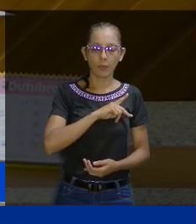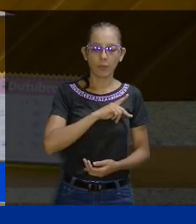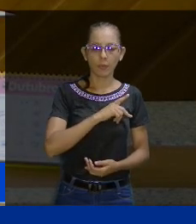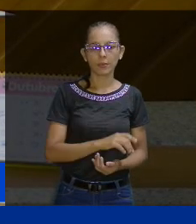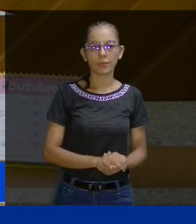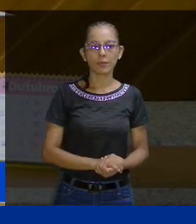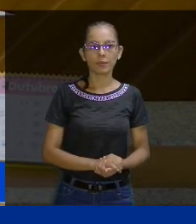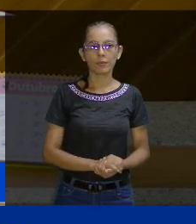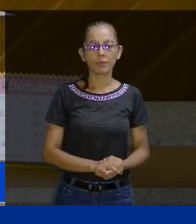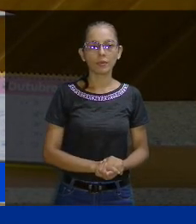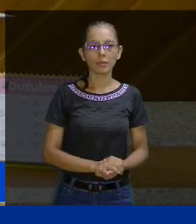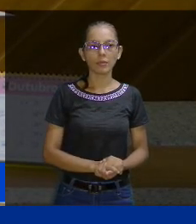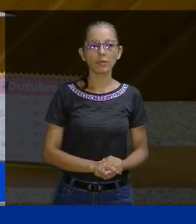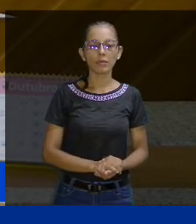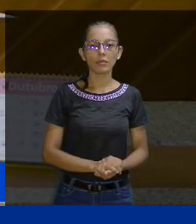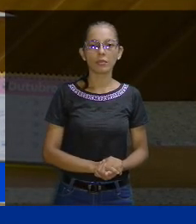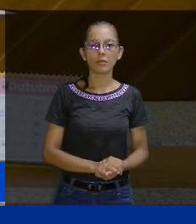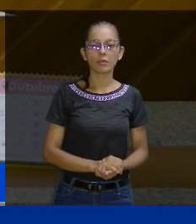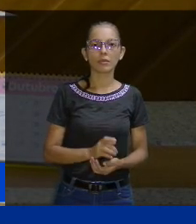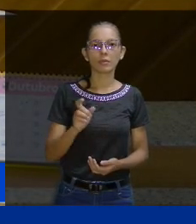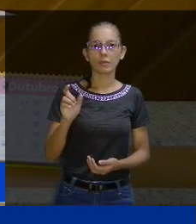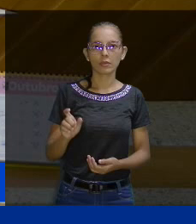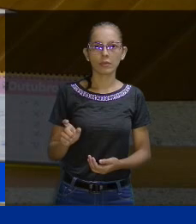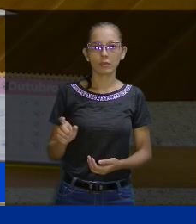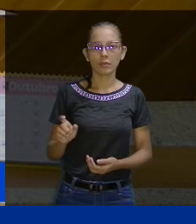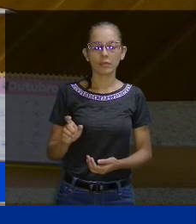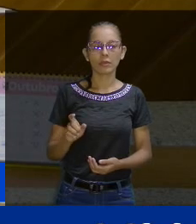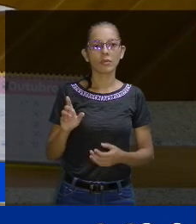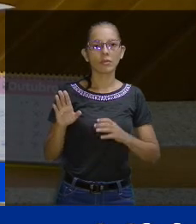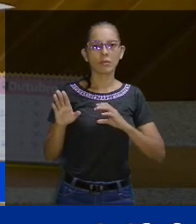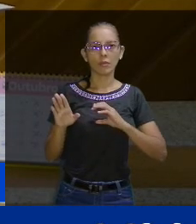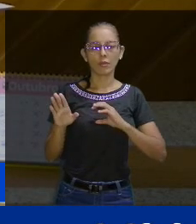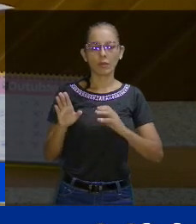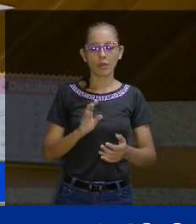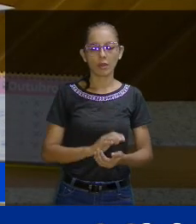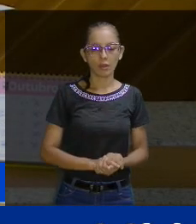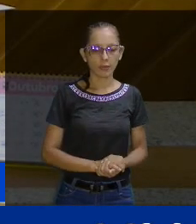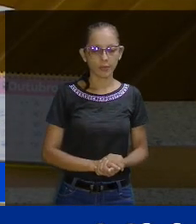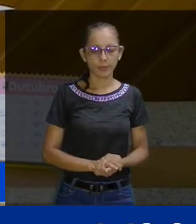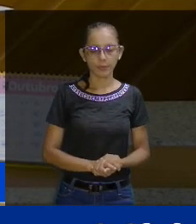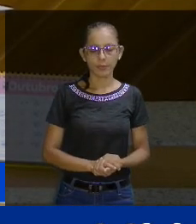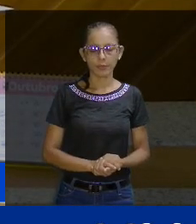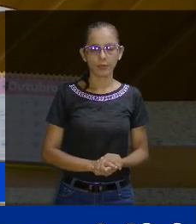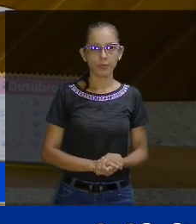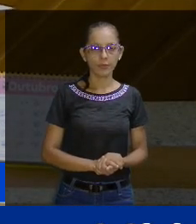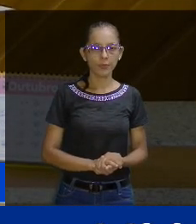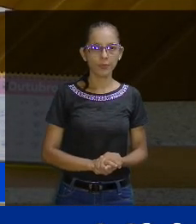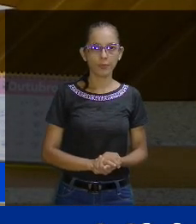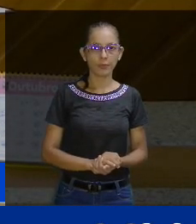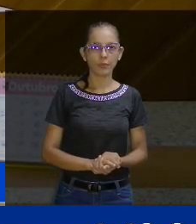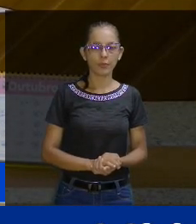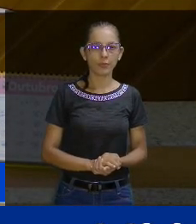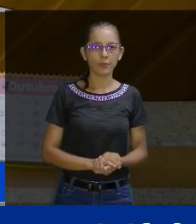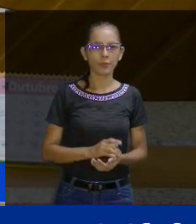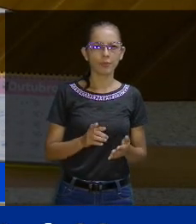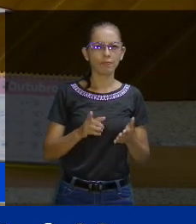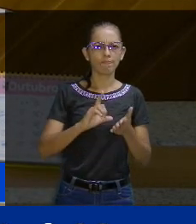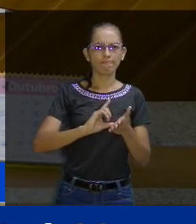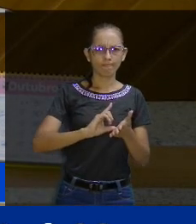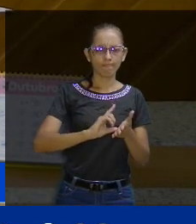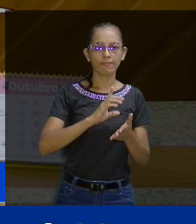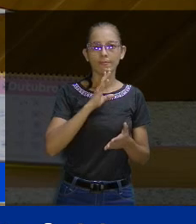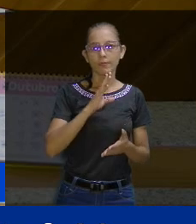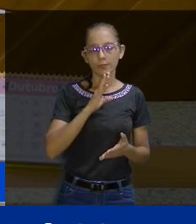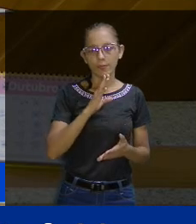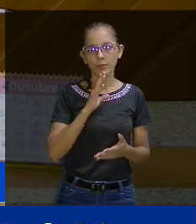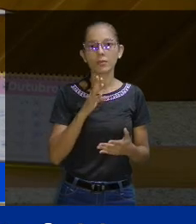Eleitoral e Luanderson de Oliveira Alves. Na sessão anterior, o Tribunal Regional Eleitoral do Amapá, por unanimidade, conheceu do